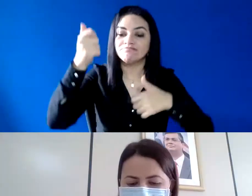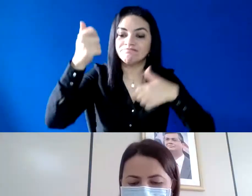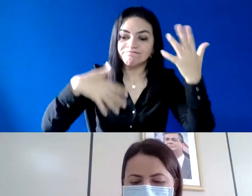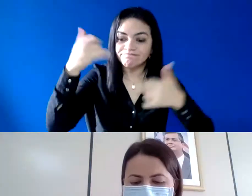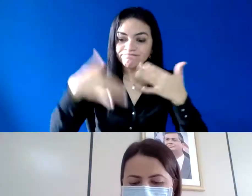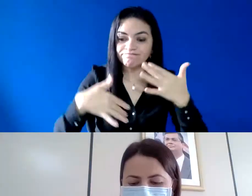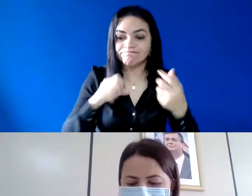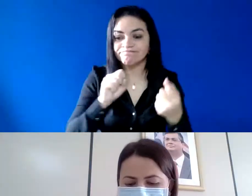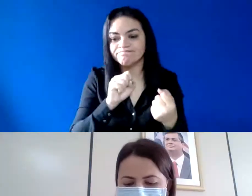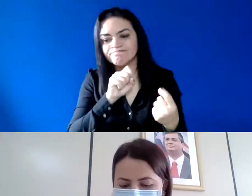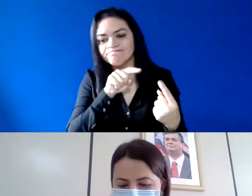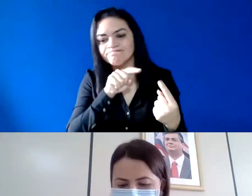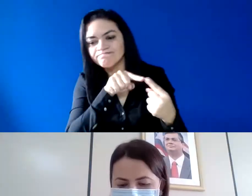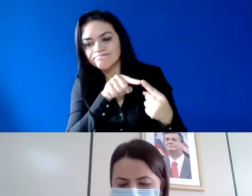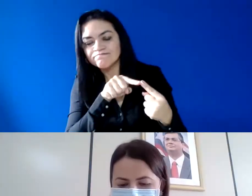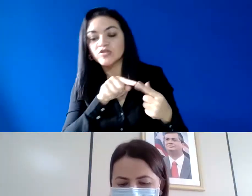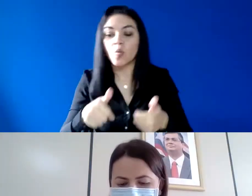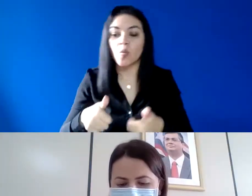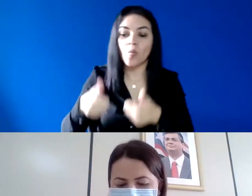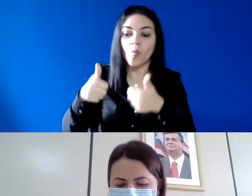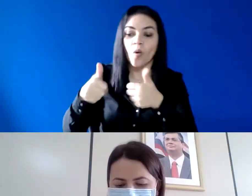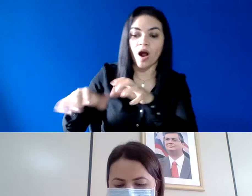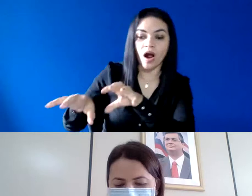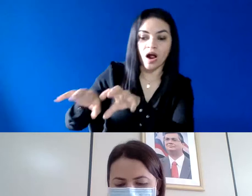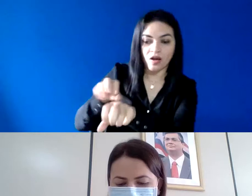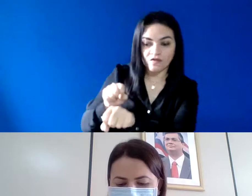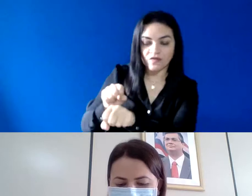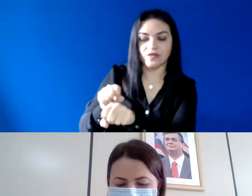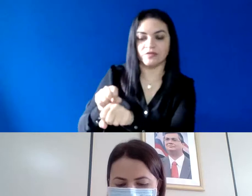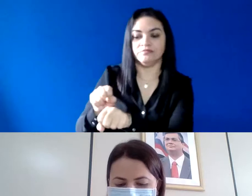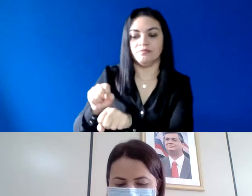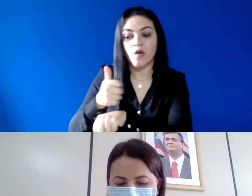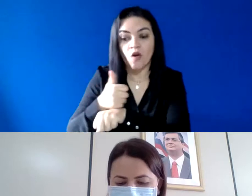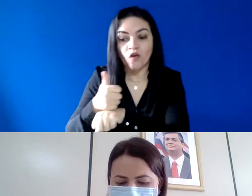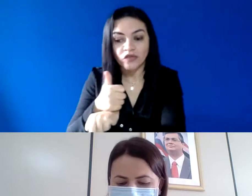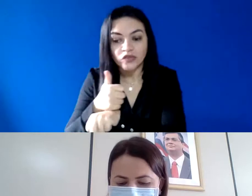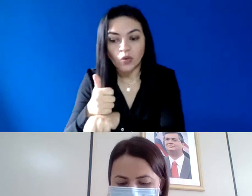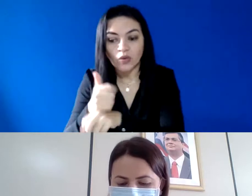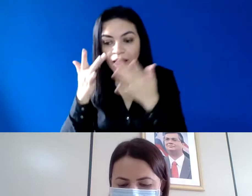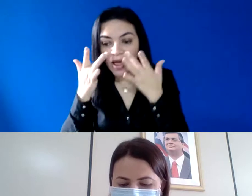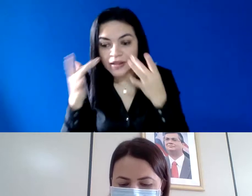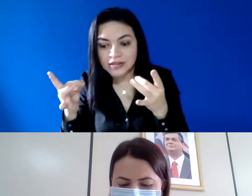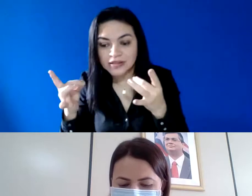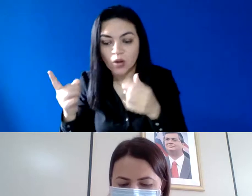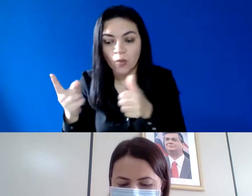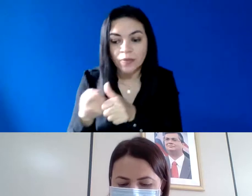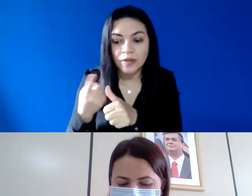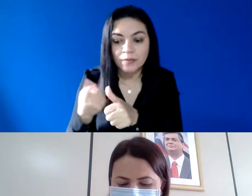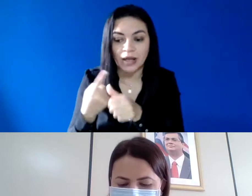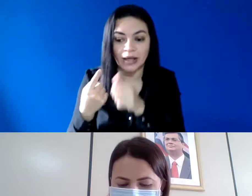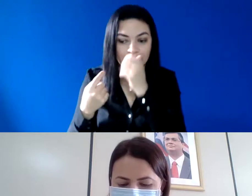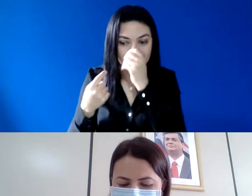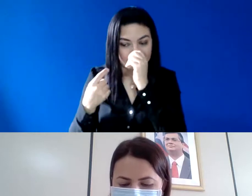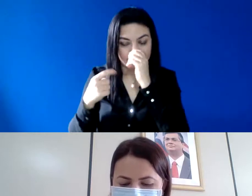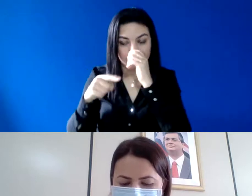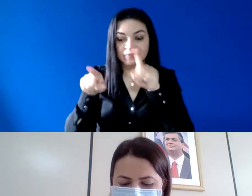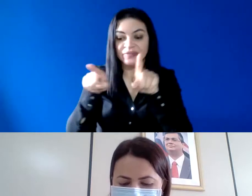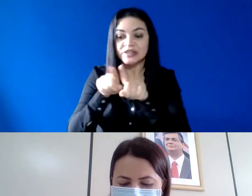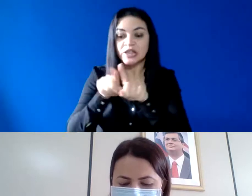perspectiva de qualificar profissionais da atenção primária, mas também de qualificar aqueles que estão